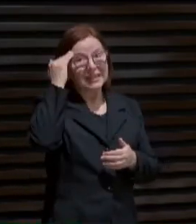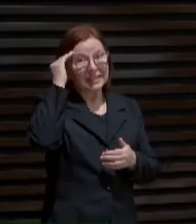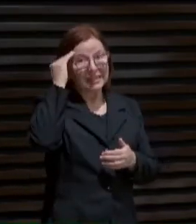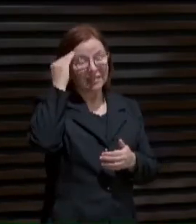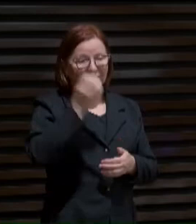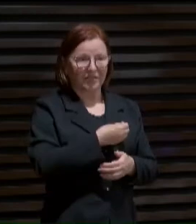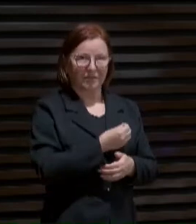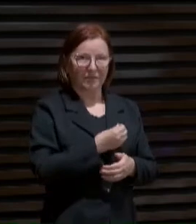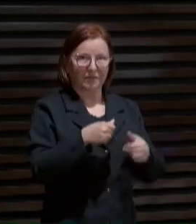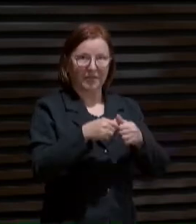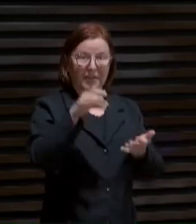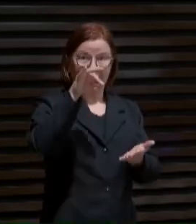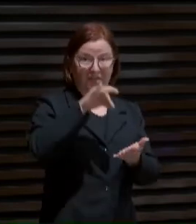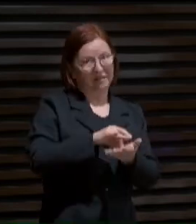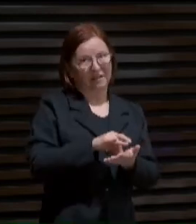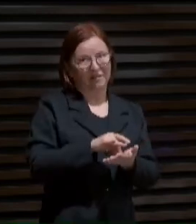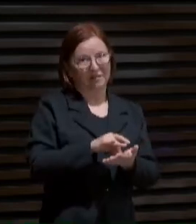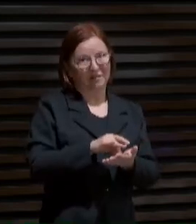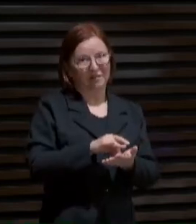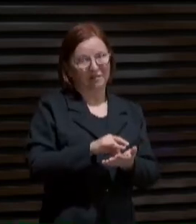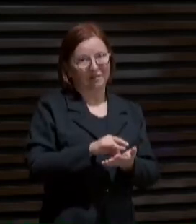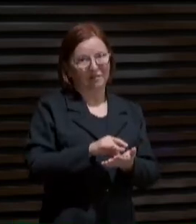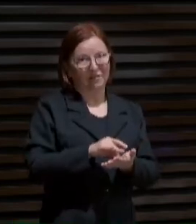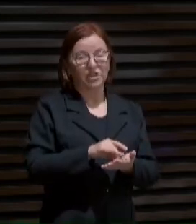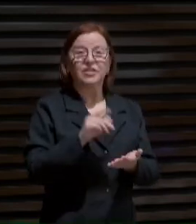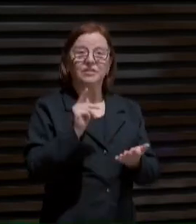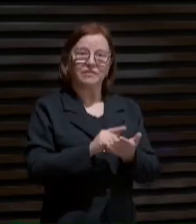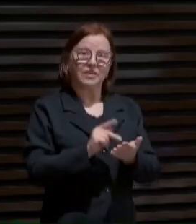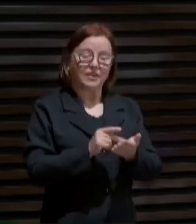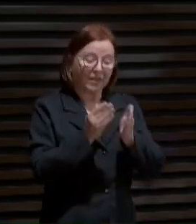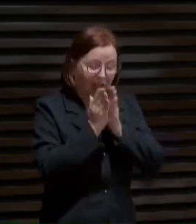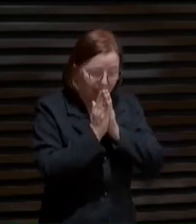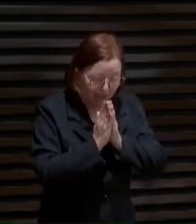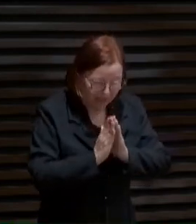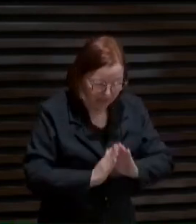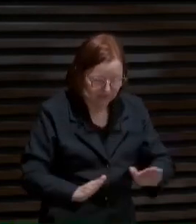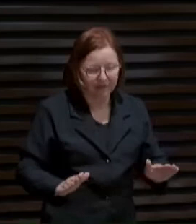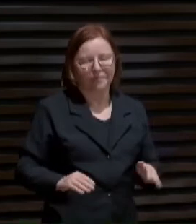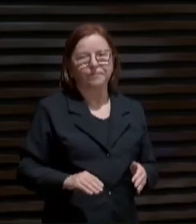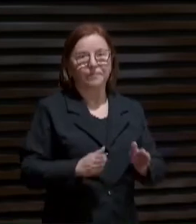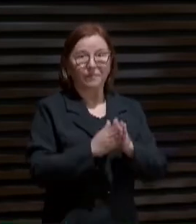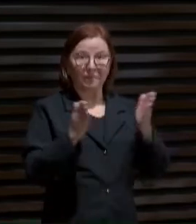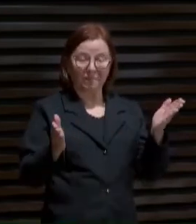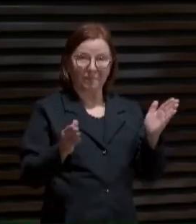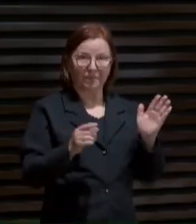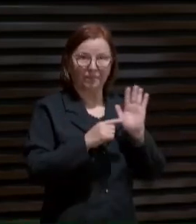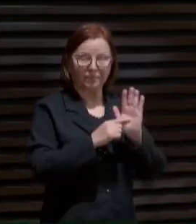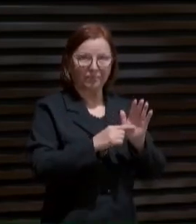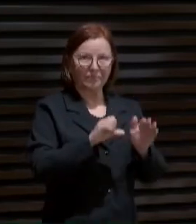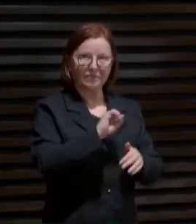vivendo essa realidade como verdadeiros adoradores a Bíblia fala o texto de Isaías Capítulo 1 Versículo